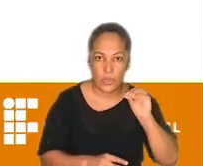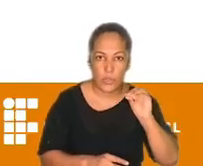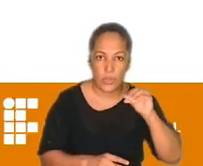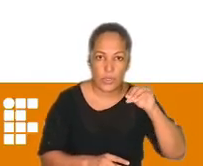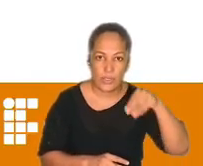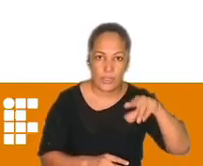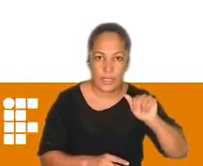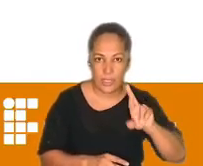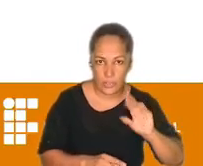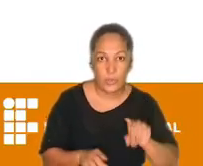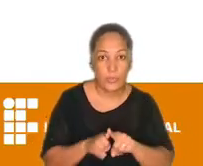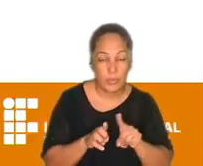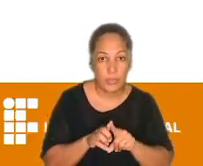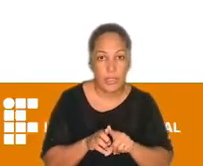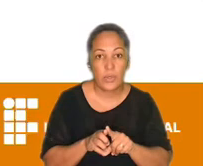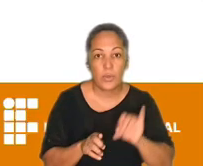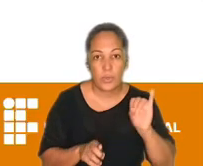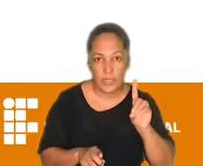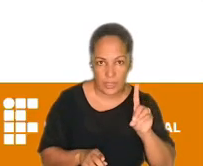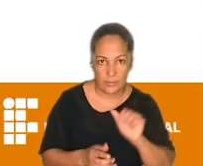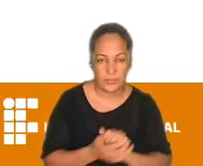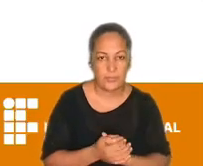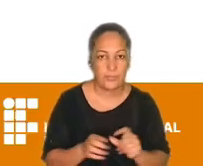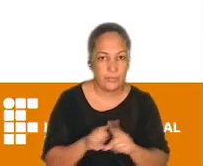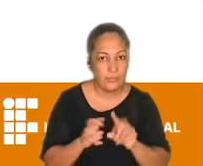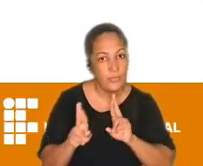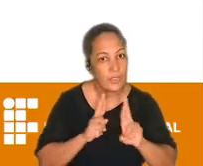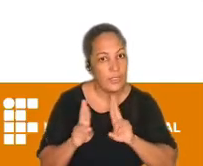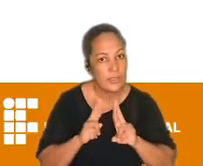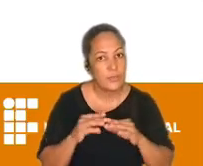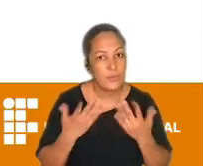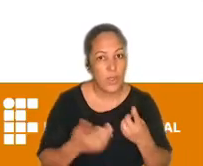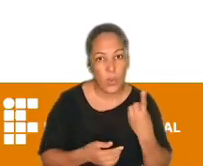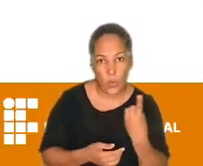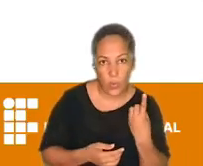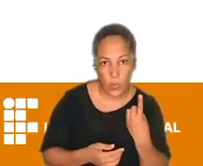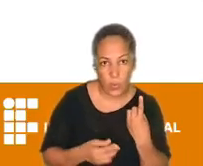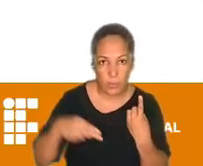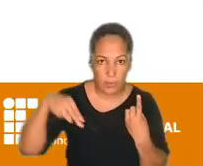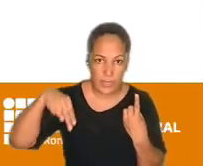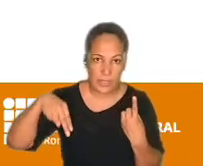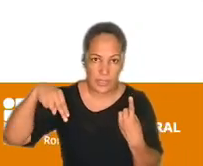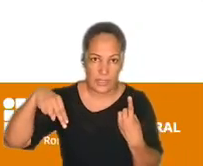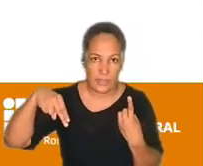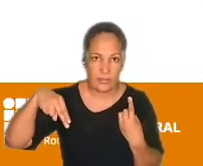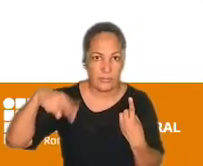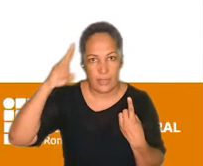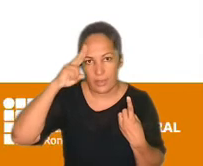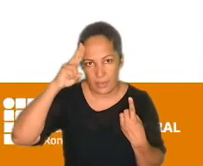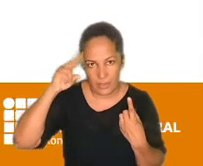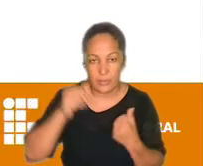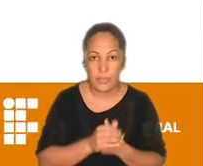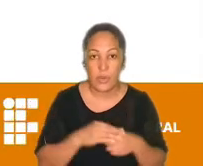ID, ok? O relacionamento é 1 para N. Lembra? Quando a gente vai falar qual